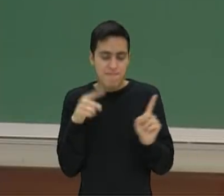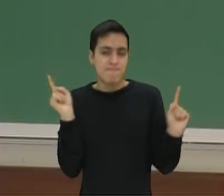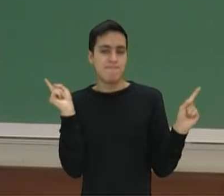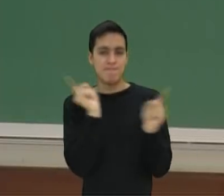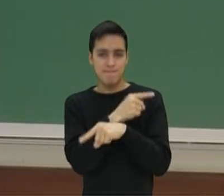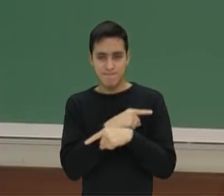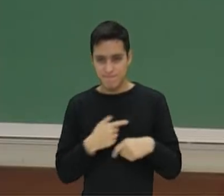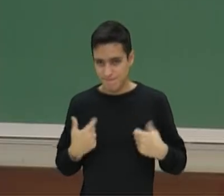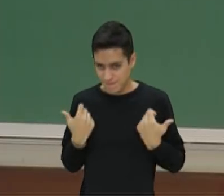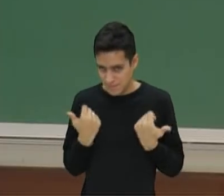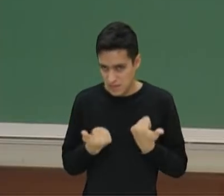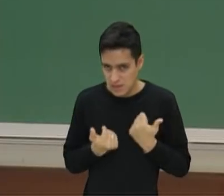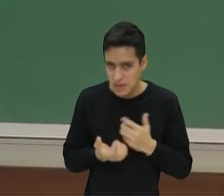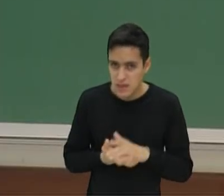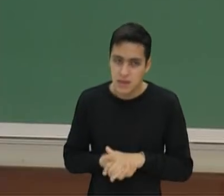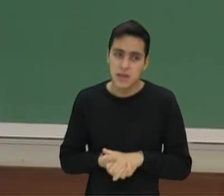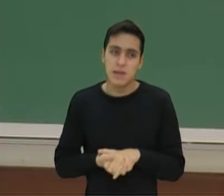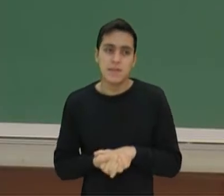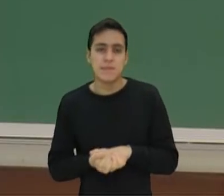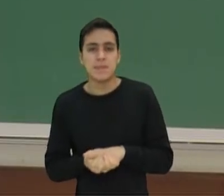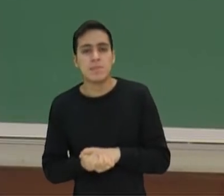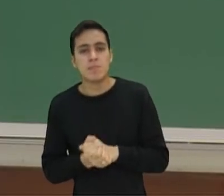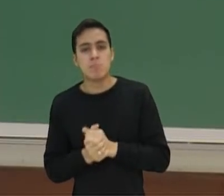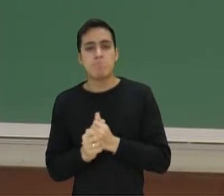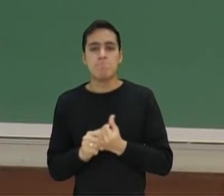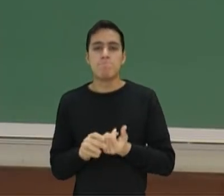temperatura, ok?